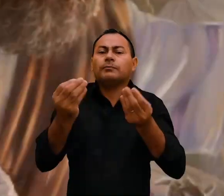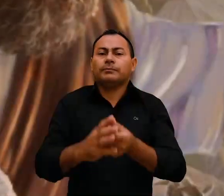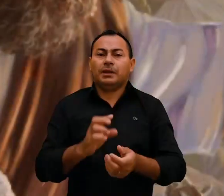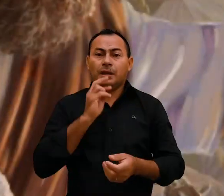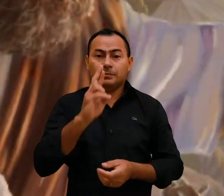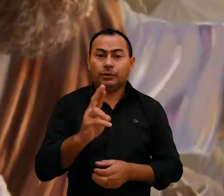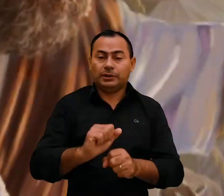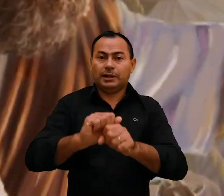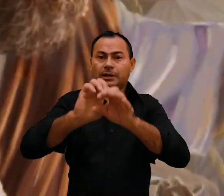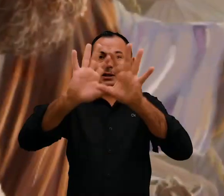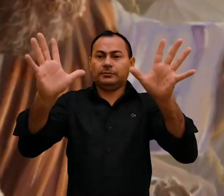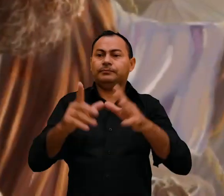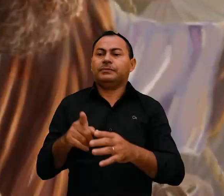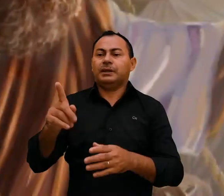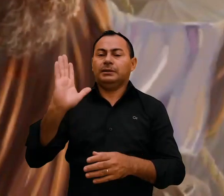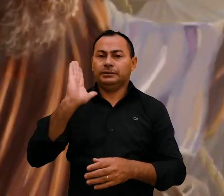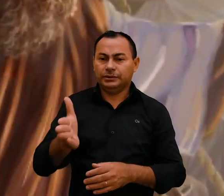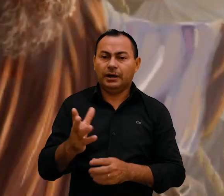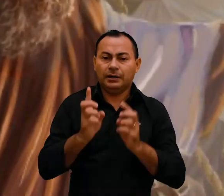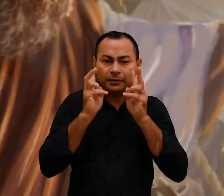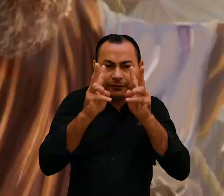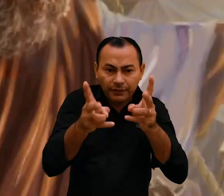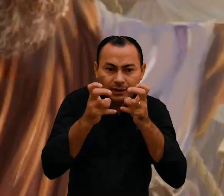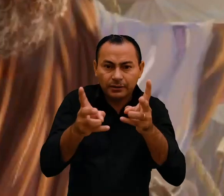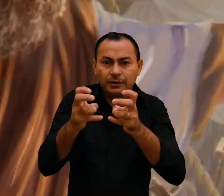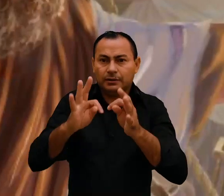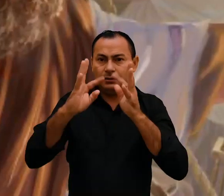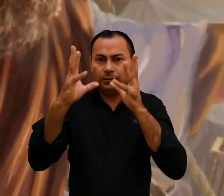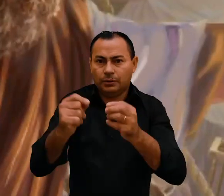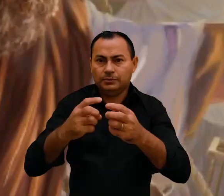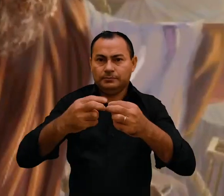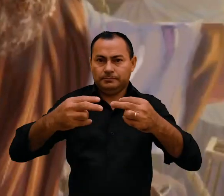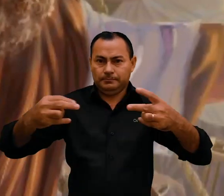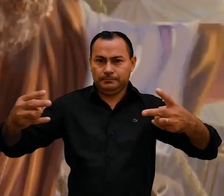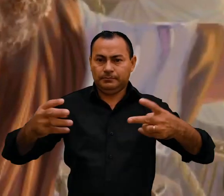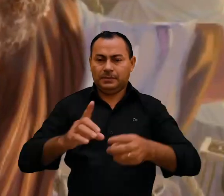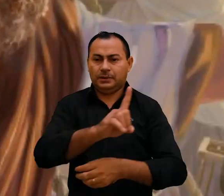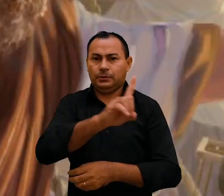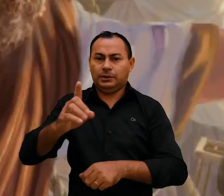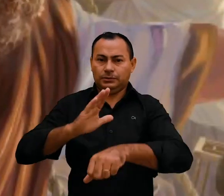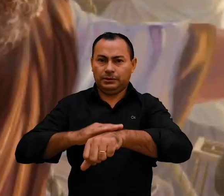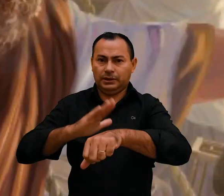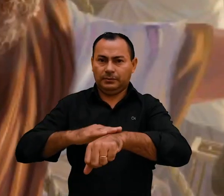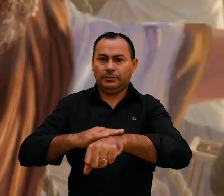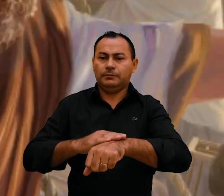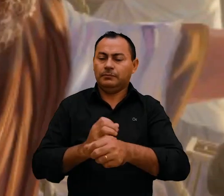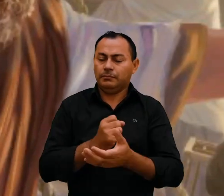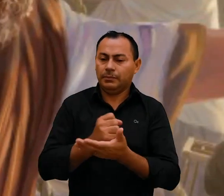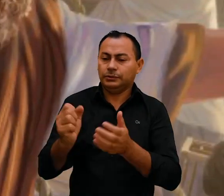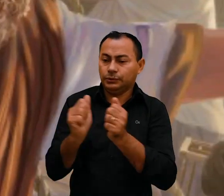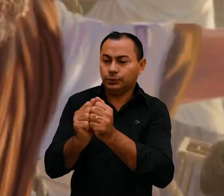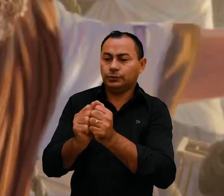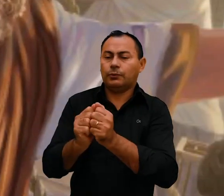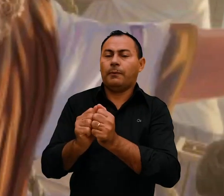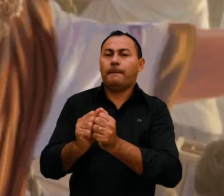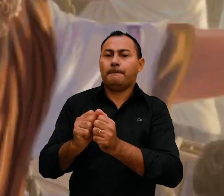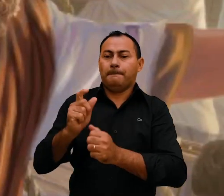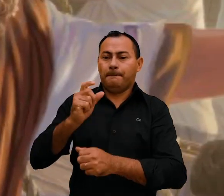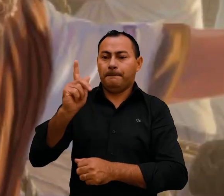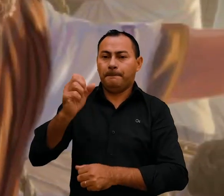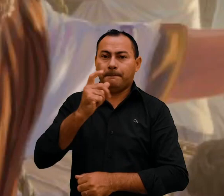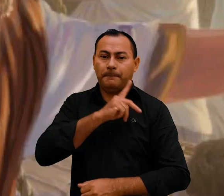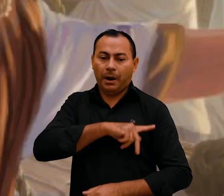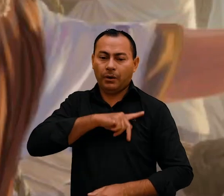em A resposta óbvia é que ele já tinha observado todas essas coisas durante o tempo o tempo que passou com